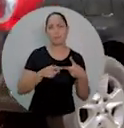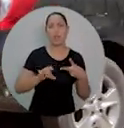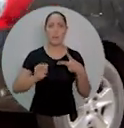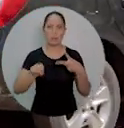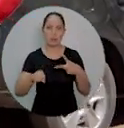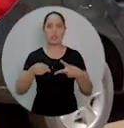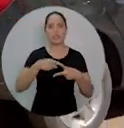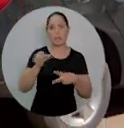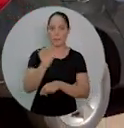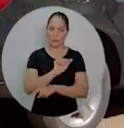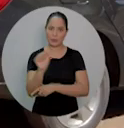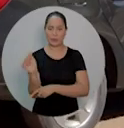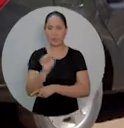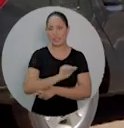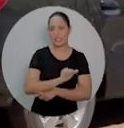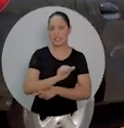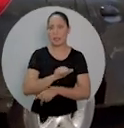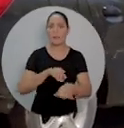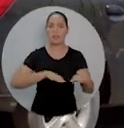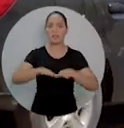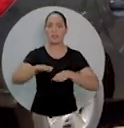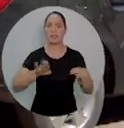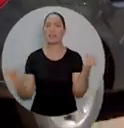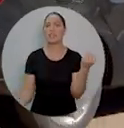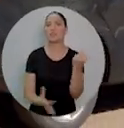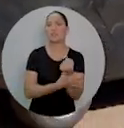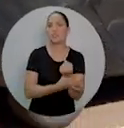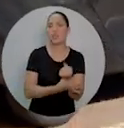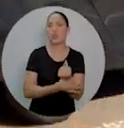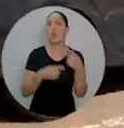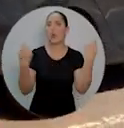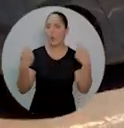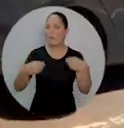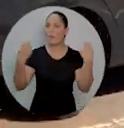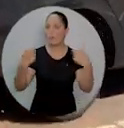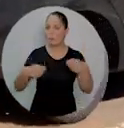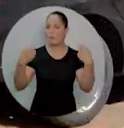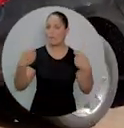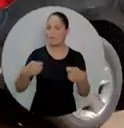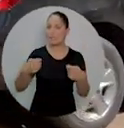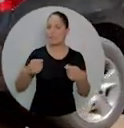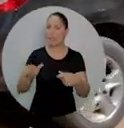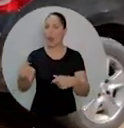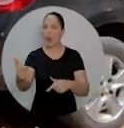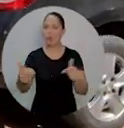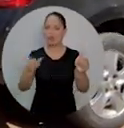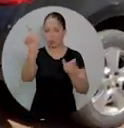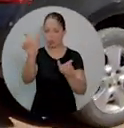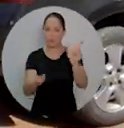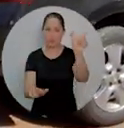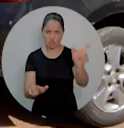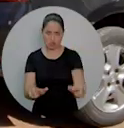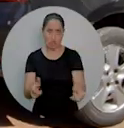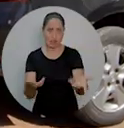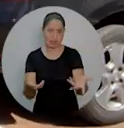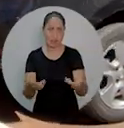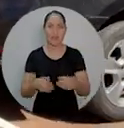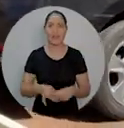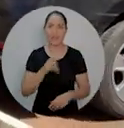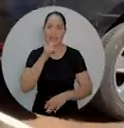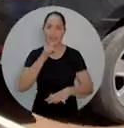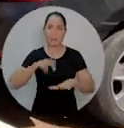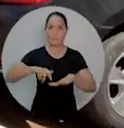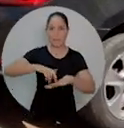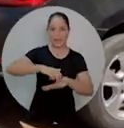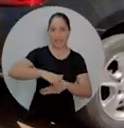o motociclista e também o motorista. Mas para um trânsito seguro, ainda existem aí outras pessoas que devem ser levadas em consideração,